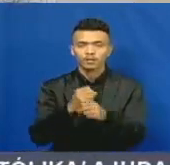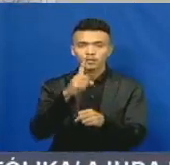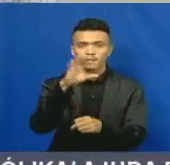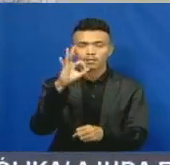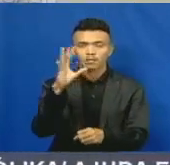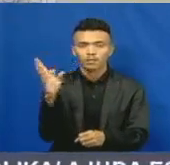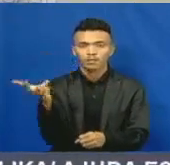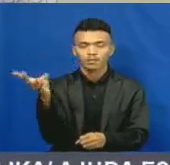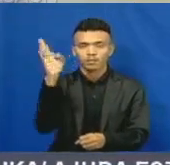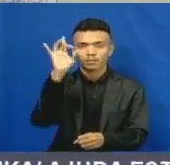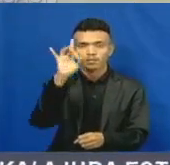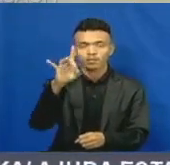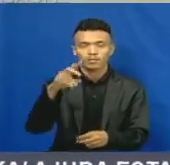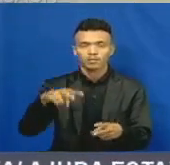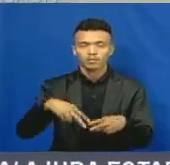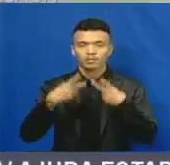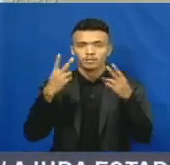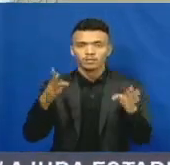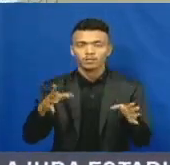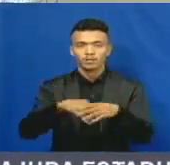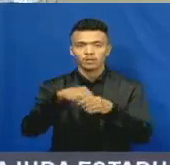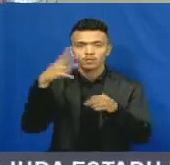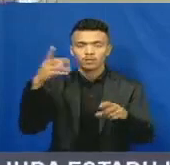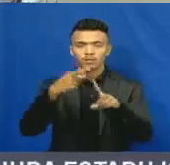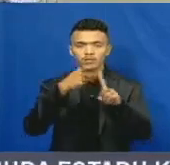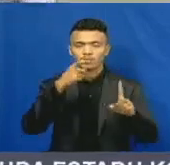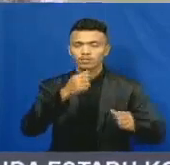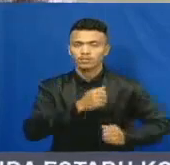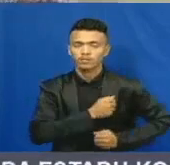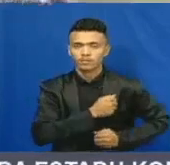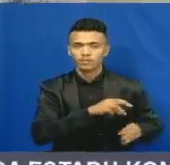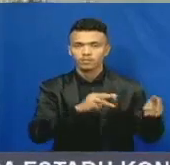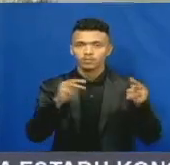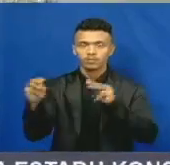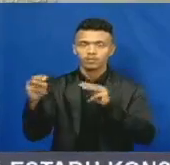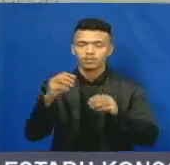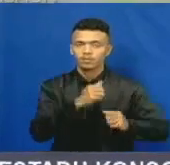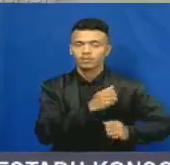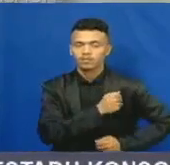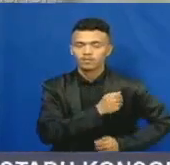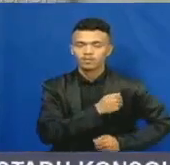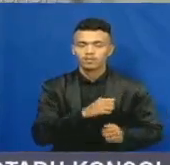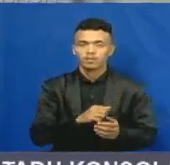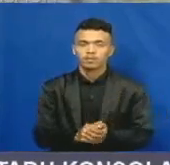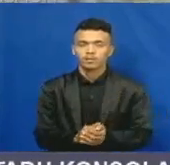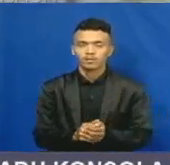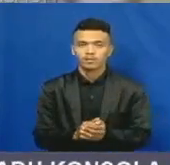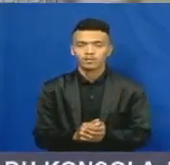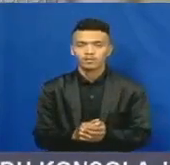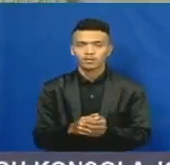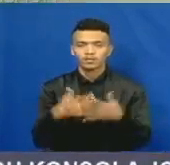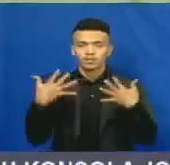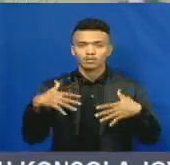tosia hito nulo resimbalo, saudoso sai husi força autodefesa muda ba falentil comando Karaufuik to base